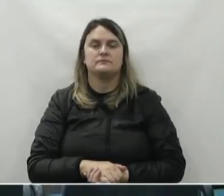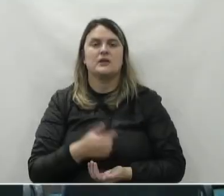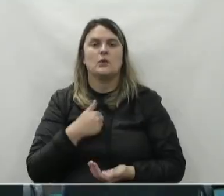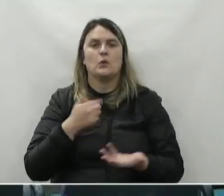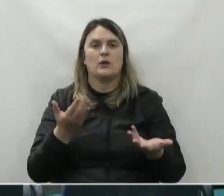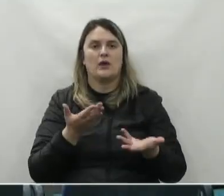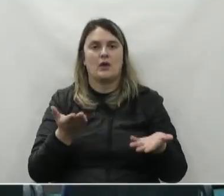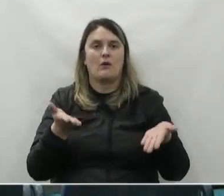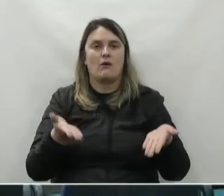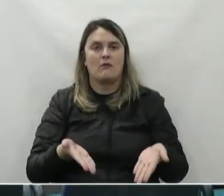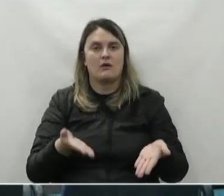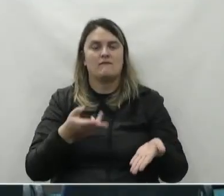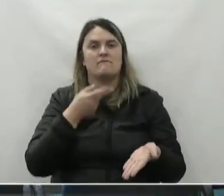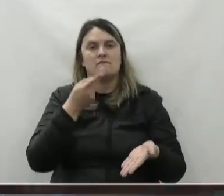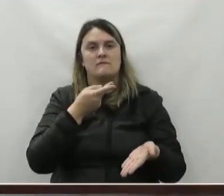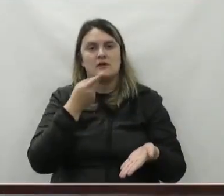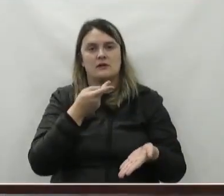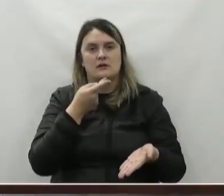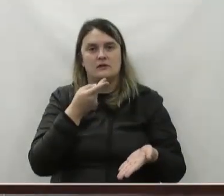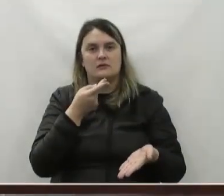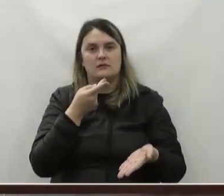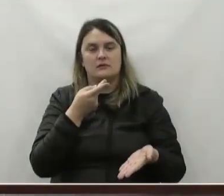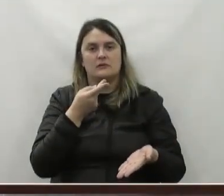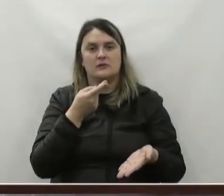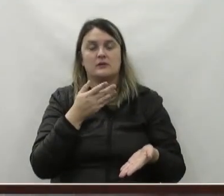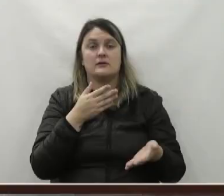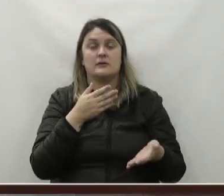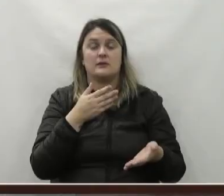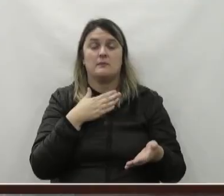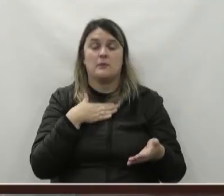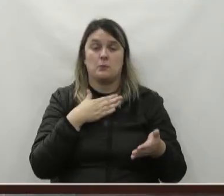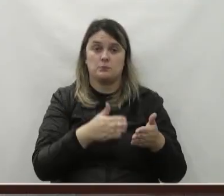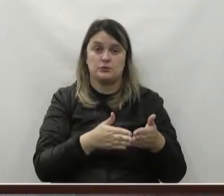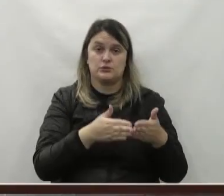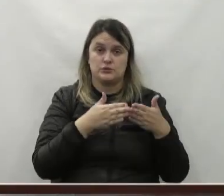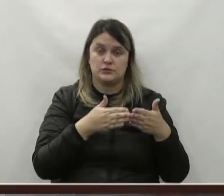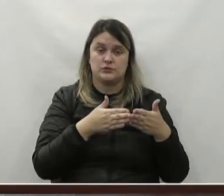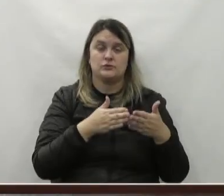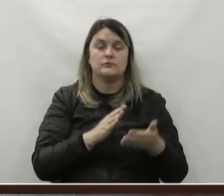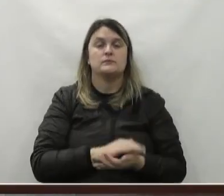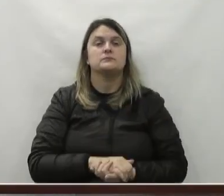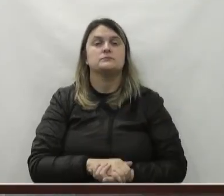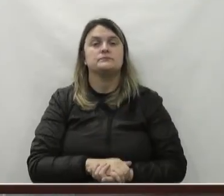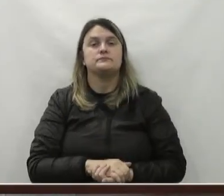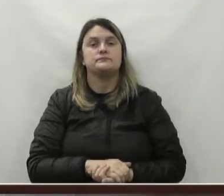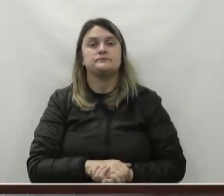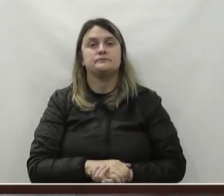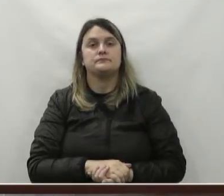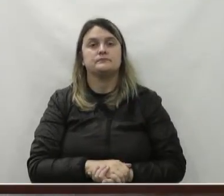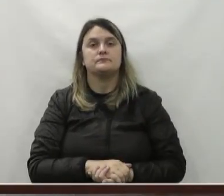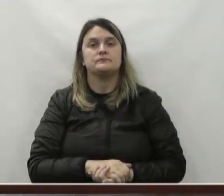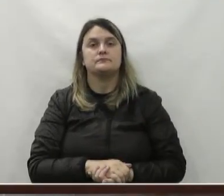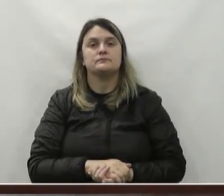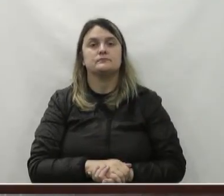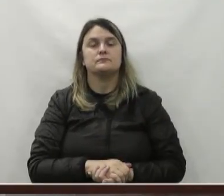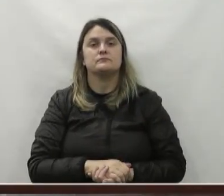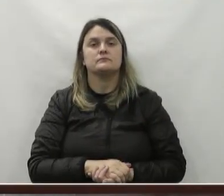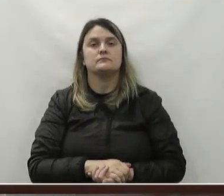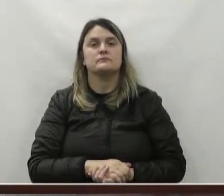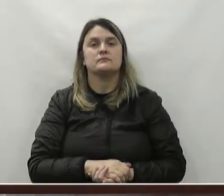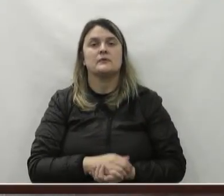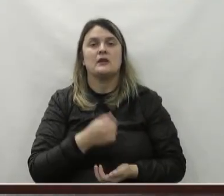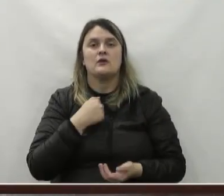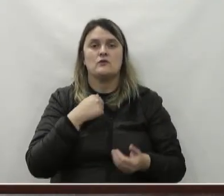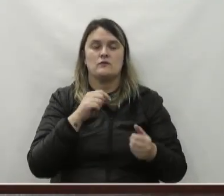Quero, nesse momento, falar então das minhas indicações, do meu requerimento. Nessa noite foi voltado